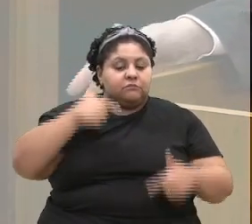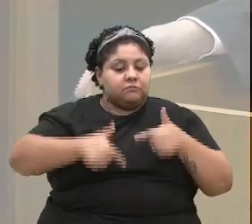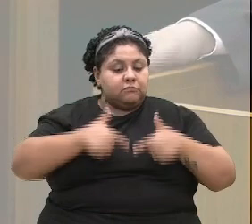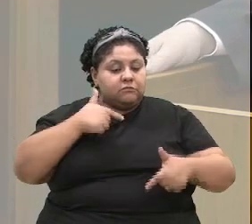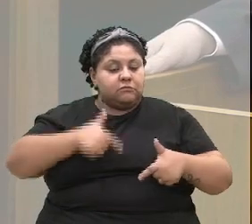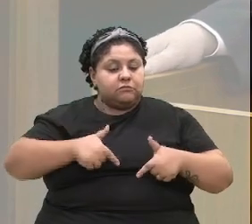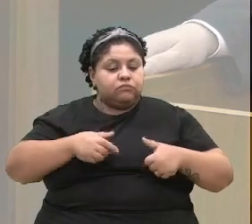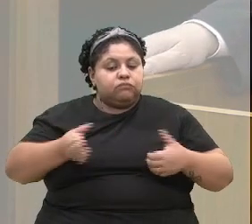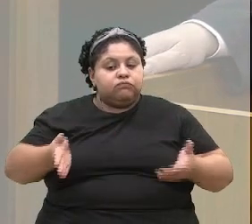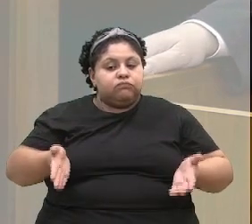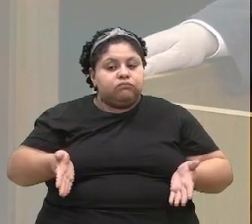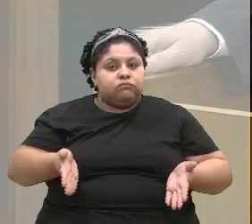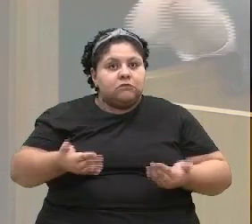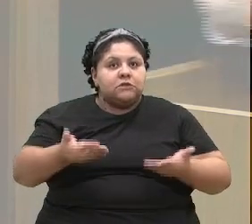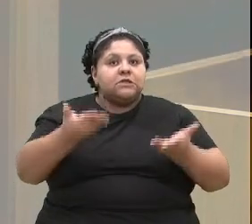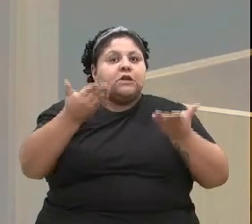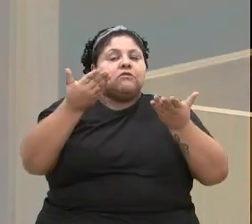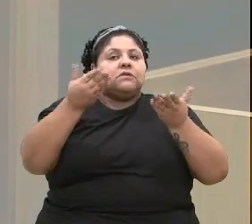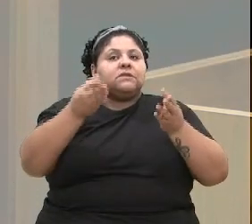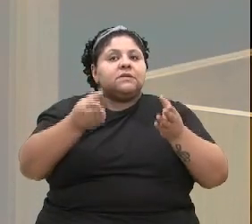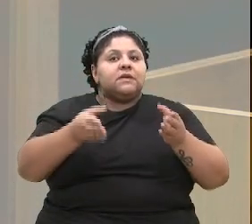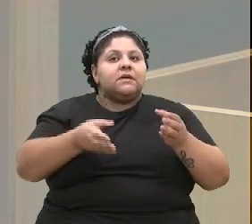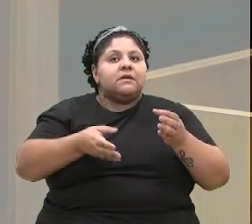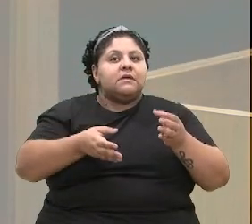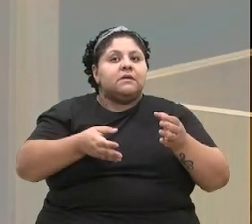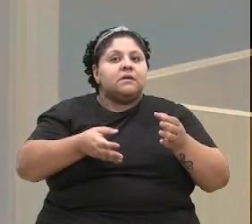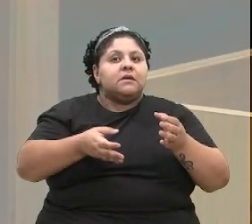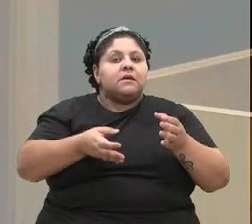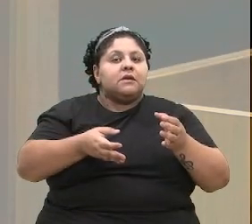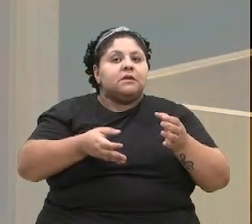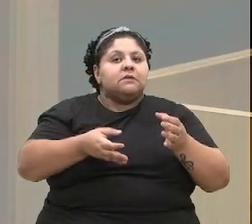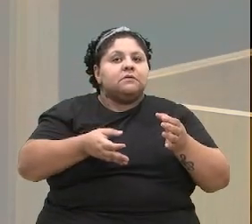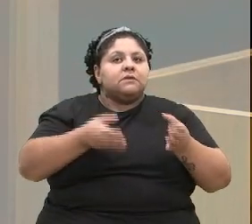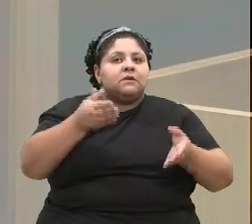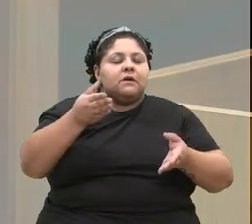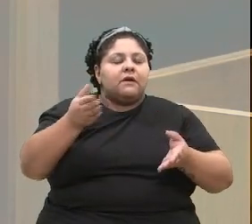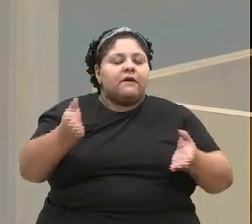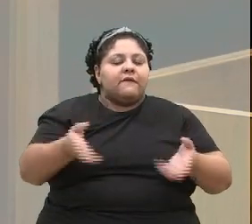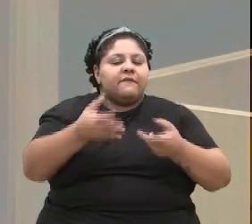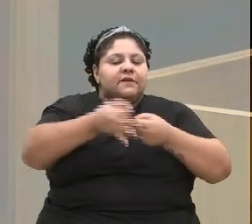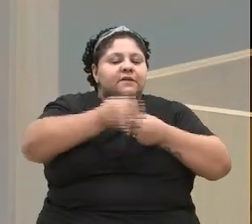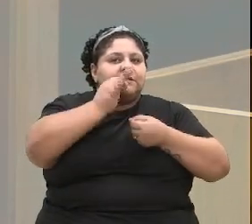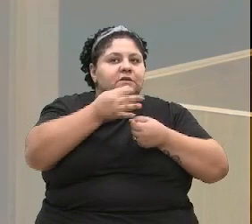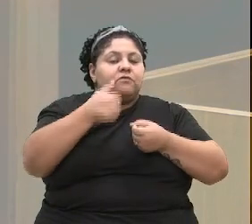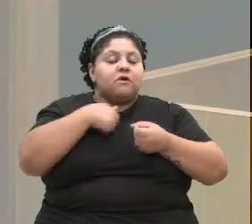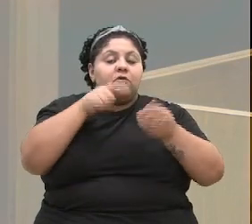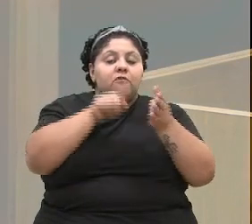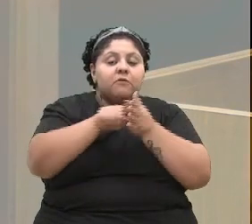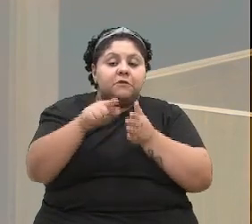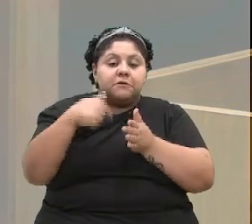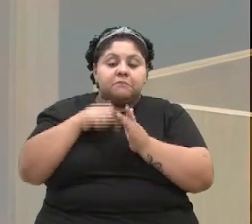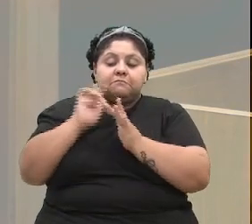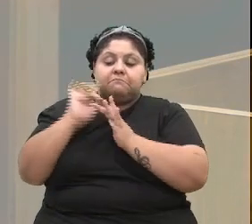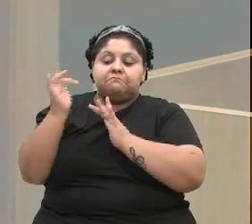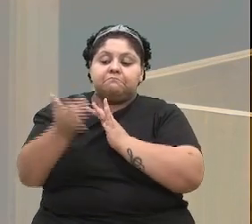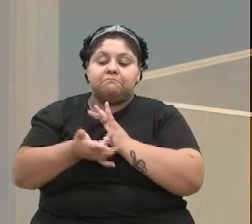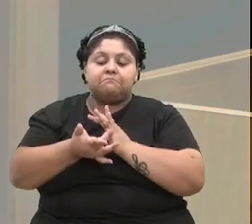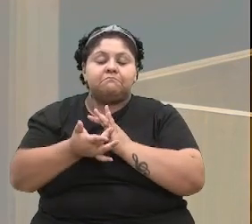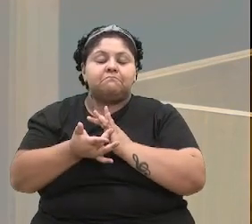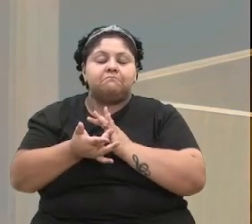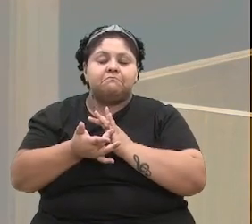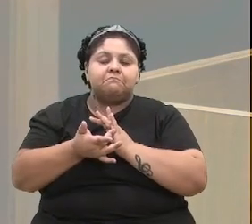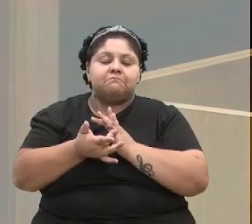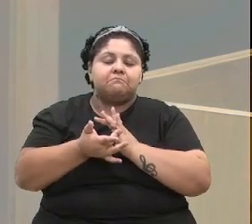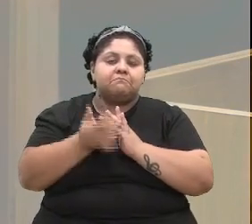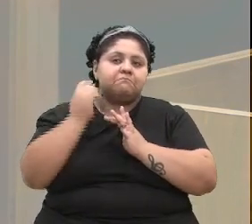para enaltecer a festa da uva. E eu fiz uma pesquisa nas minhas redes sociais, pelo